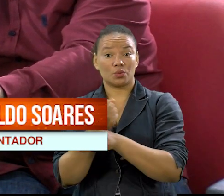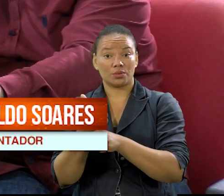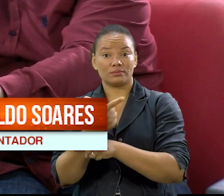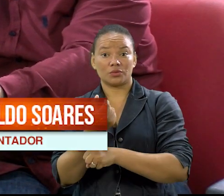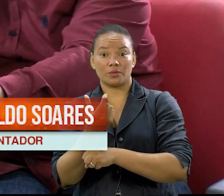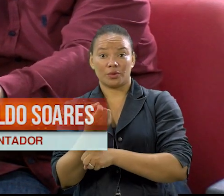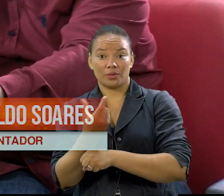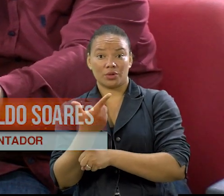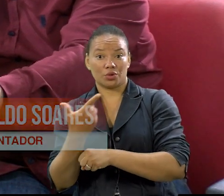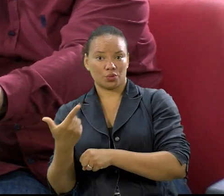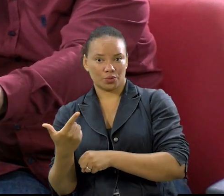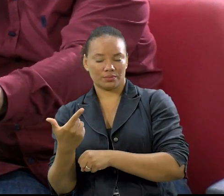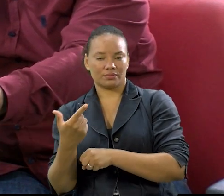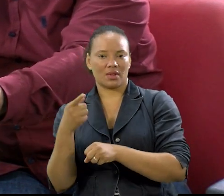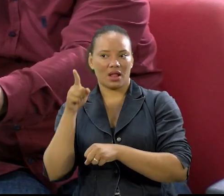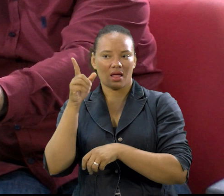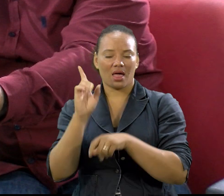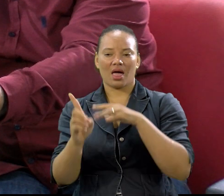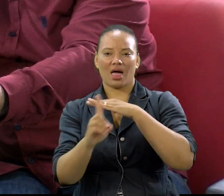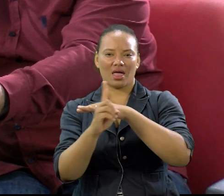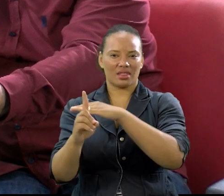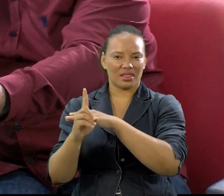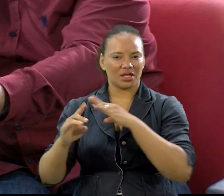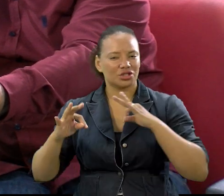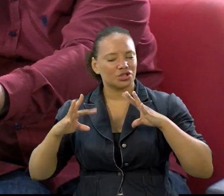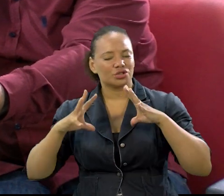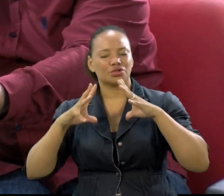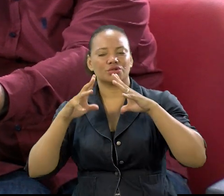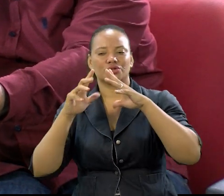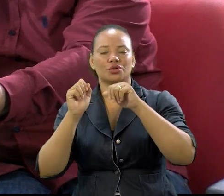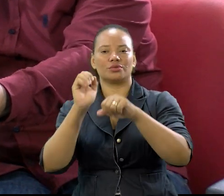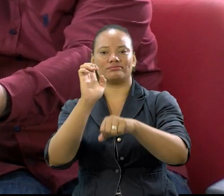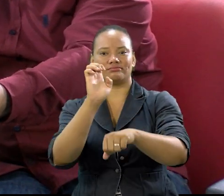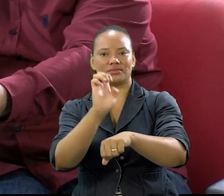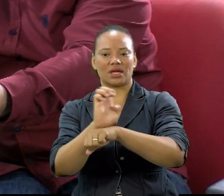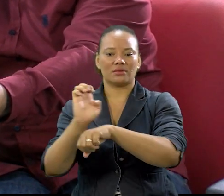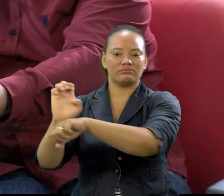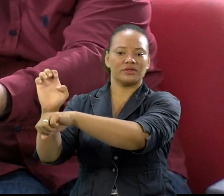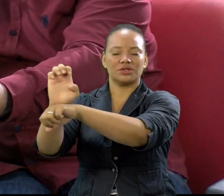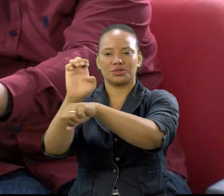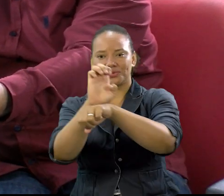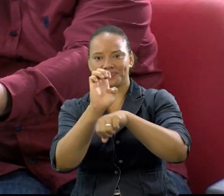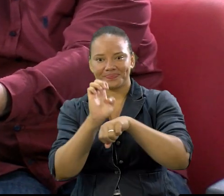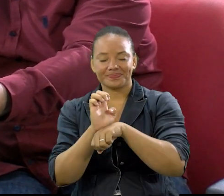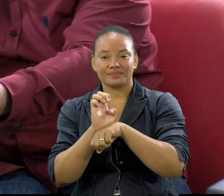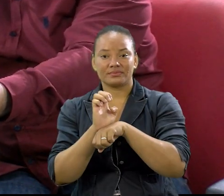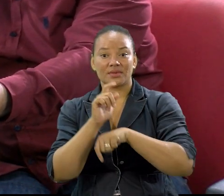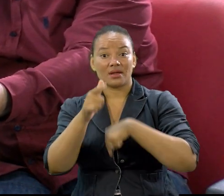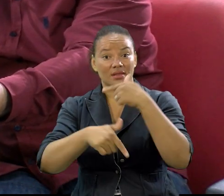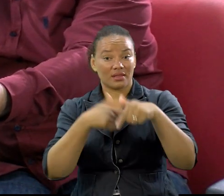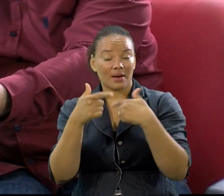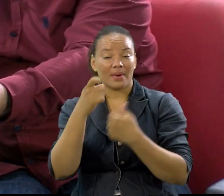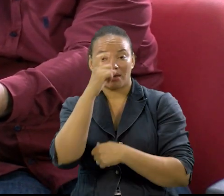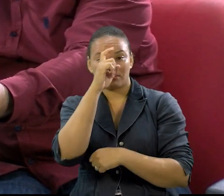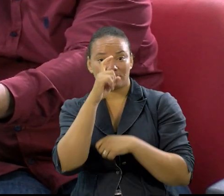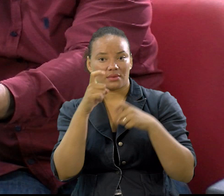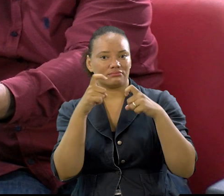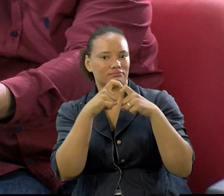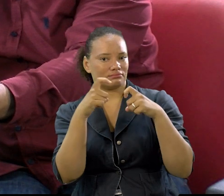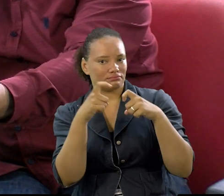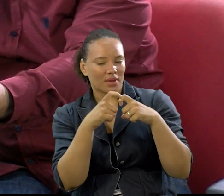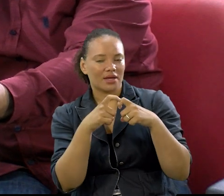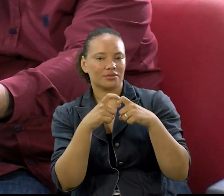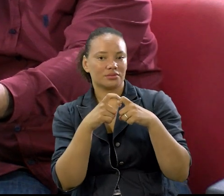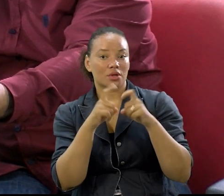atende aos Estados Amazonas Mato Grosso Acre região da Bolívia oferecendo serviços médicos de alta complexidade em